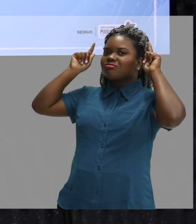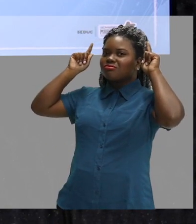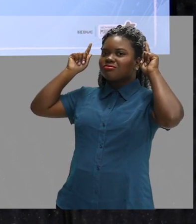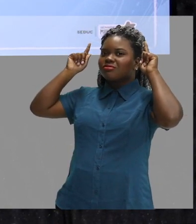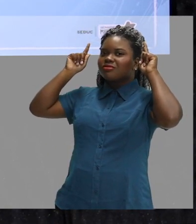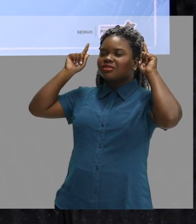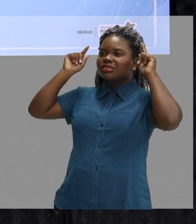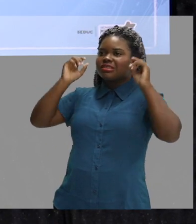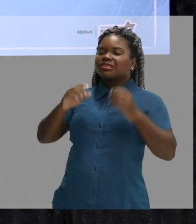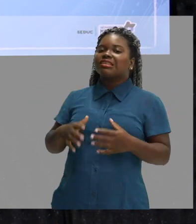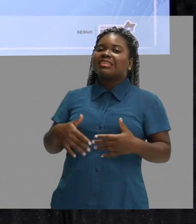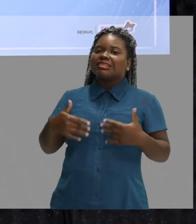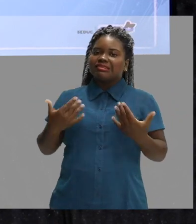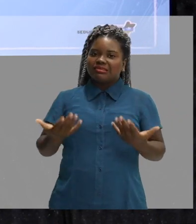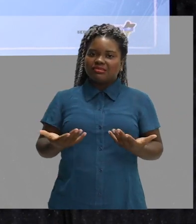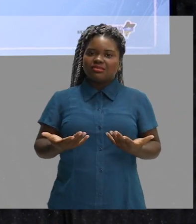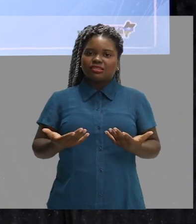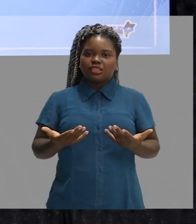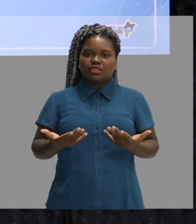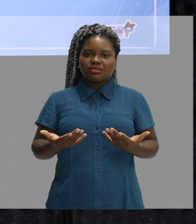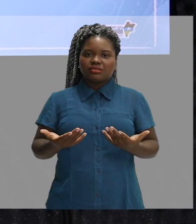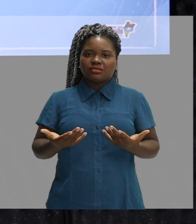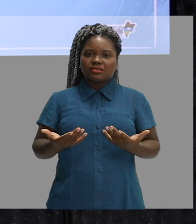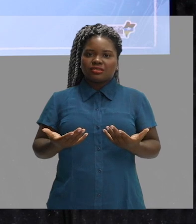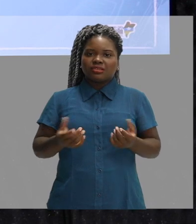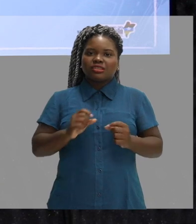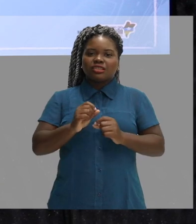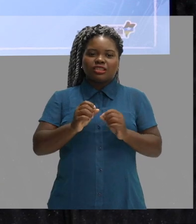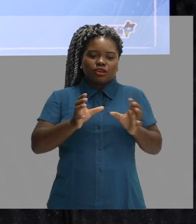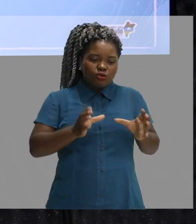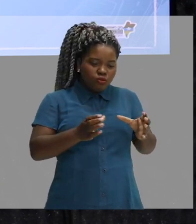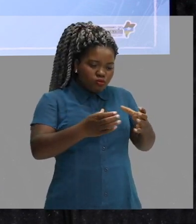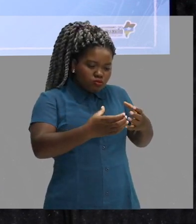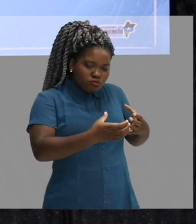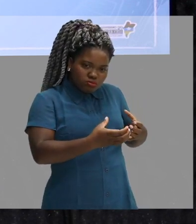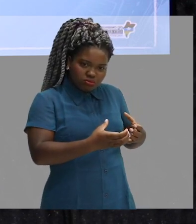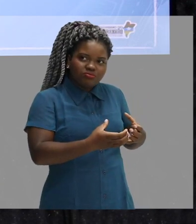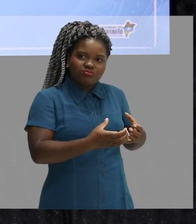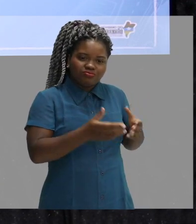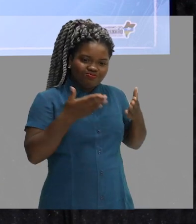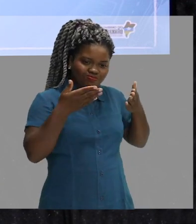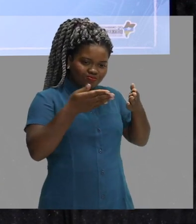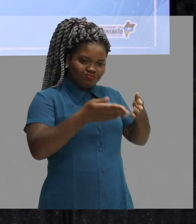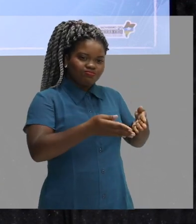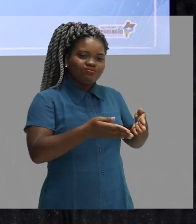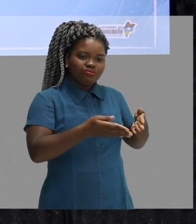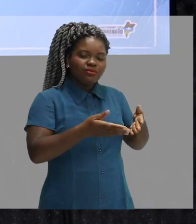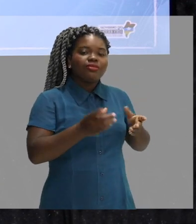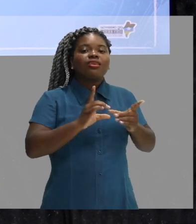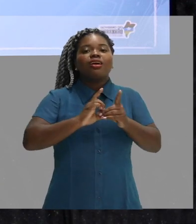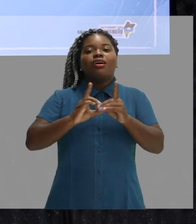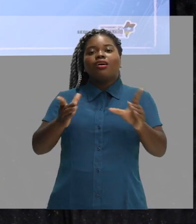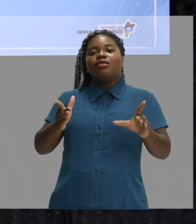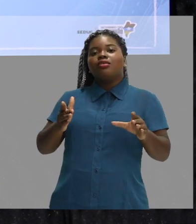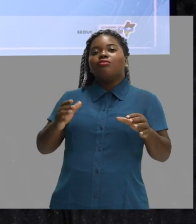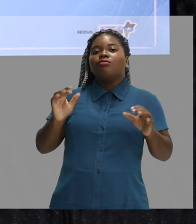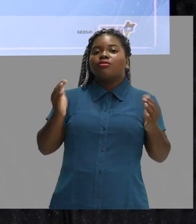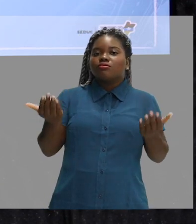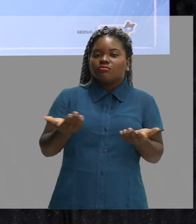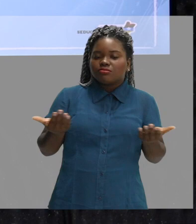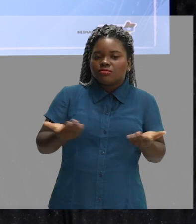a coletividade era o principal, era o foco, a democracia moderna é um momento onde